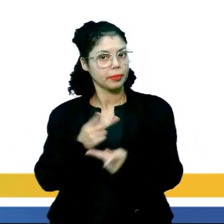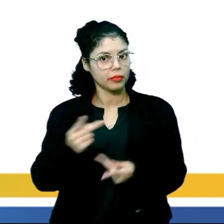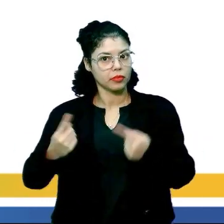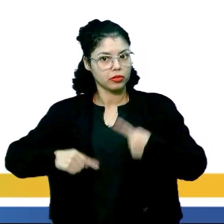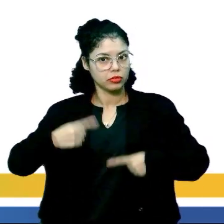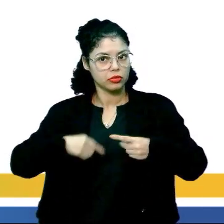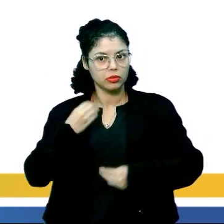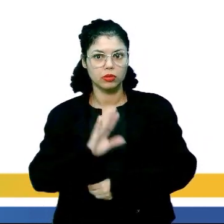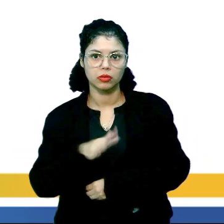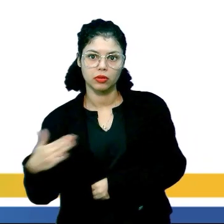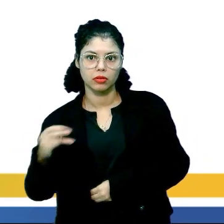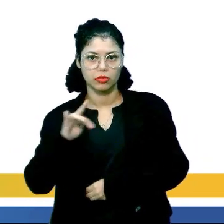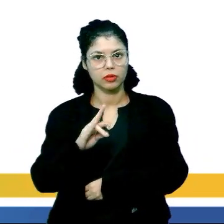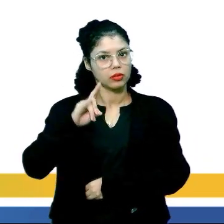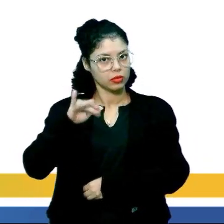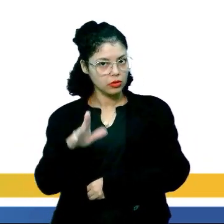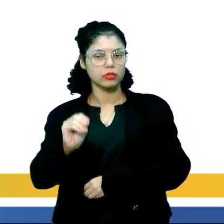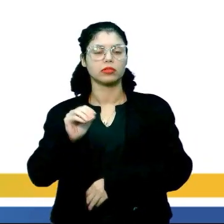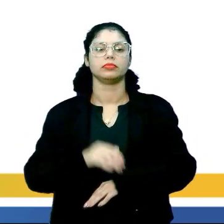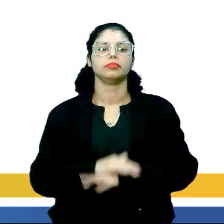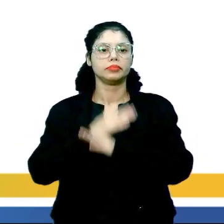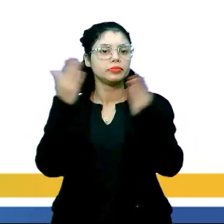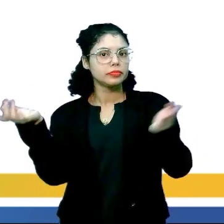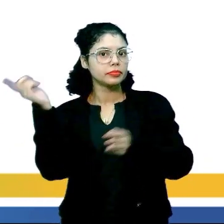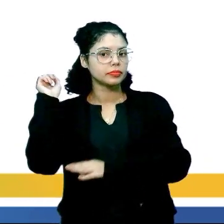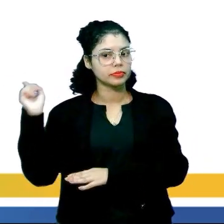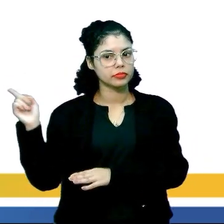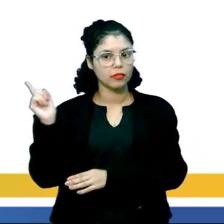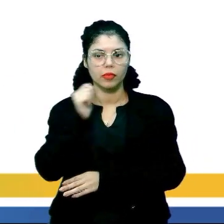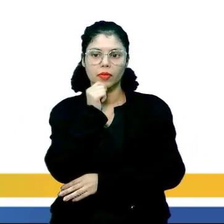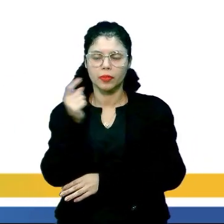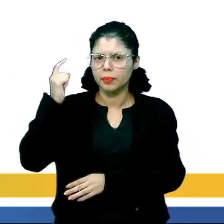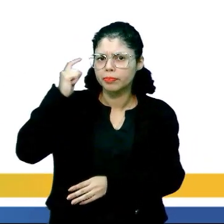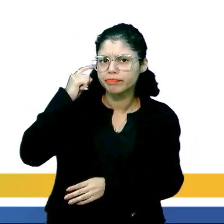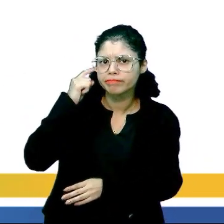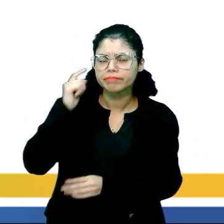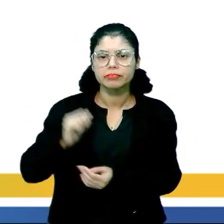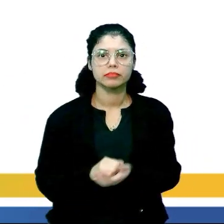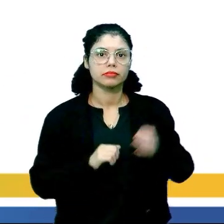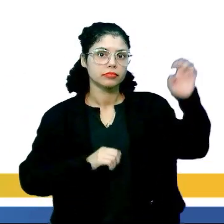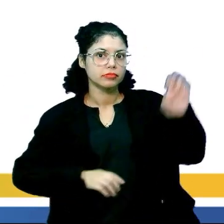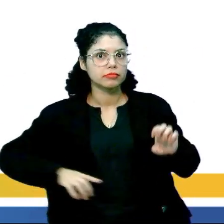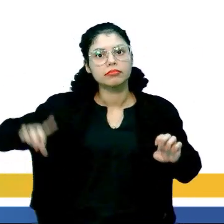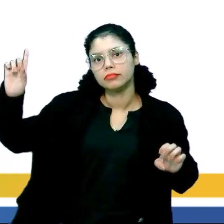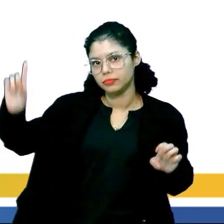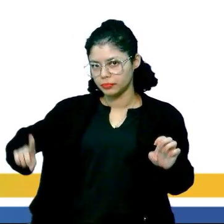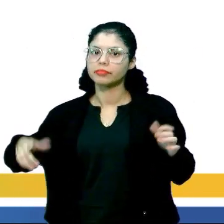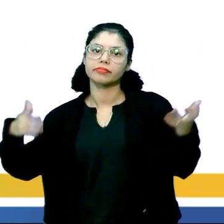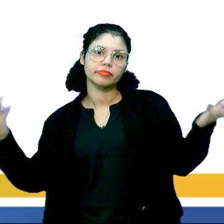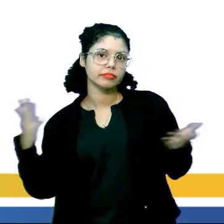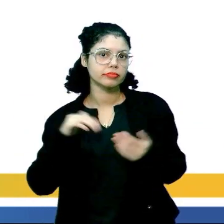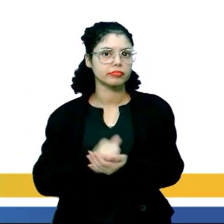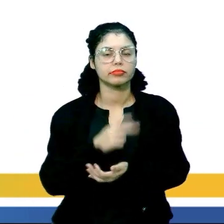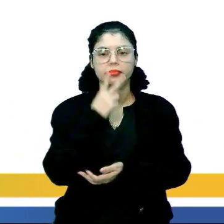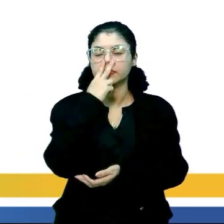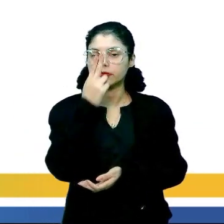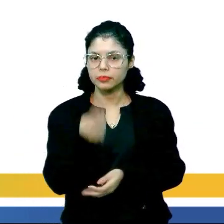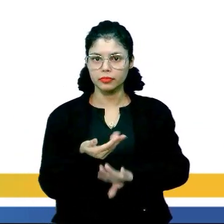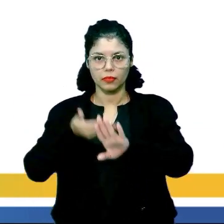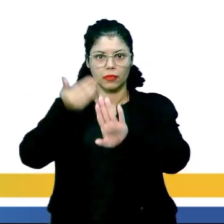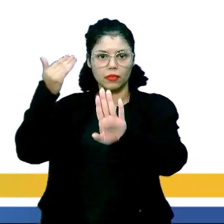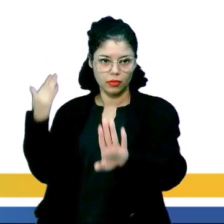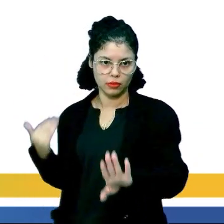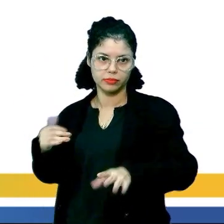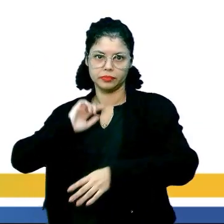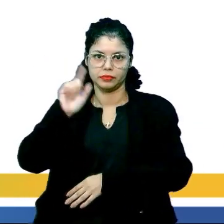plano político quanto no plano ideológico. Então aqui, aquela mentalidade esquerda e direita, que apareceu lá logo